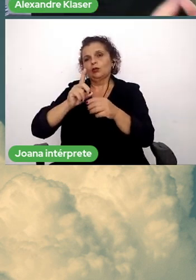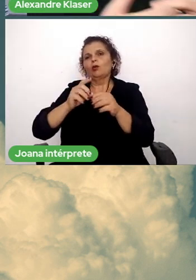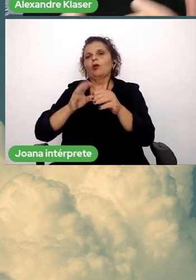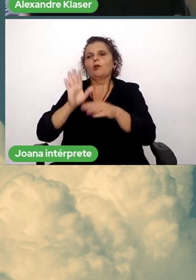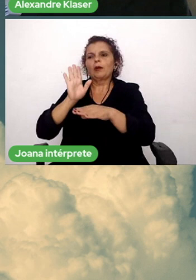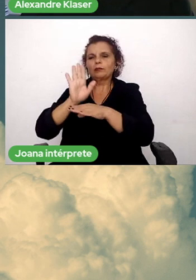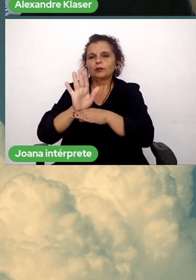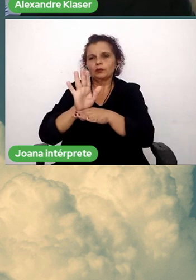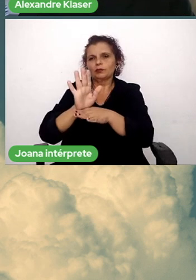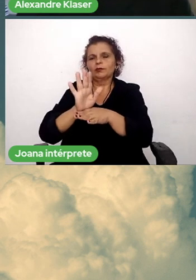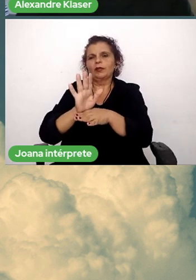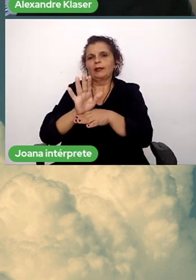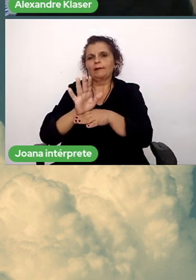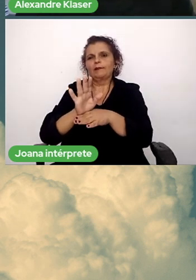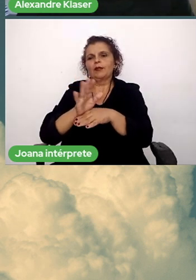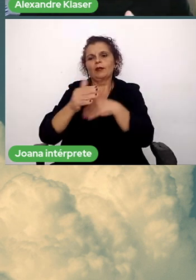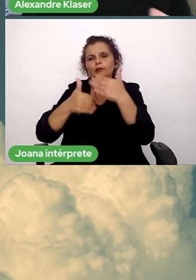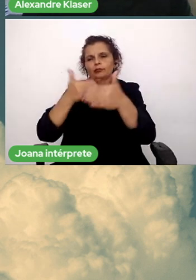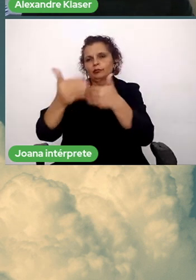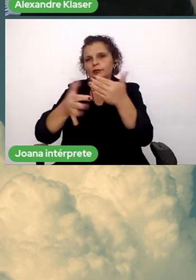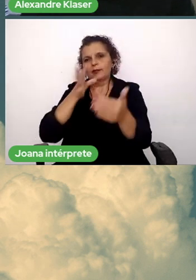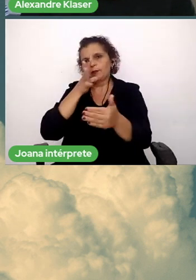executado pelo tempo que leva.